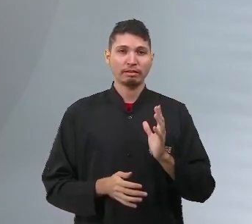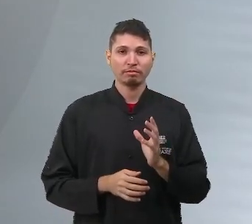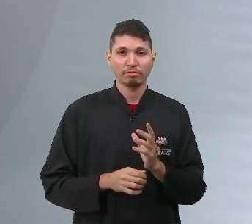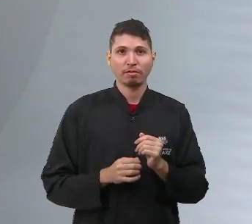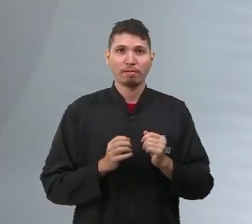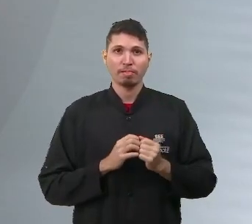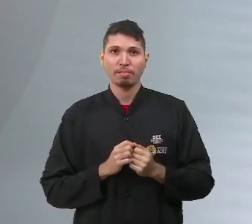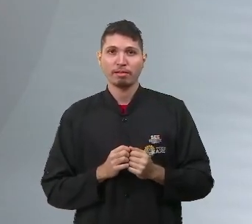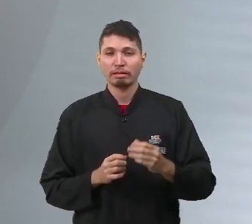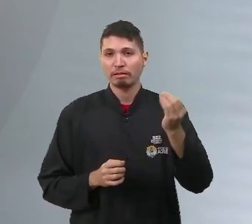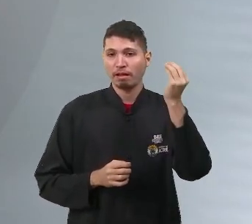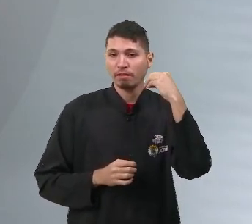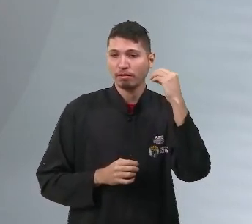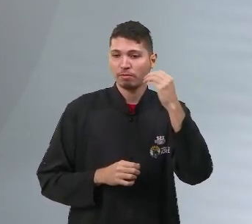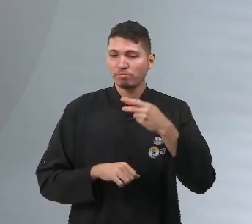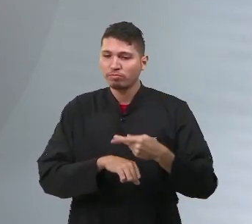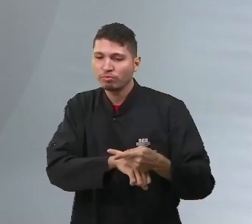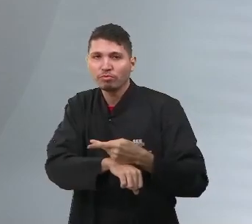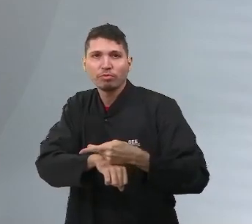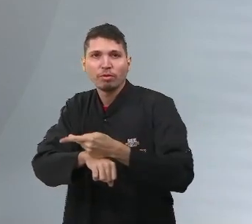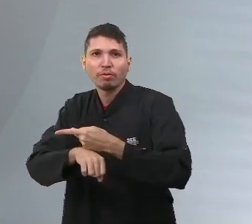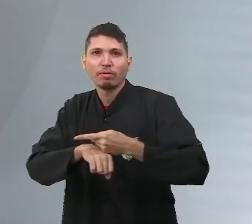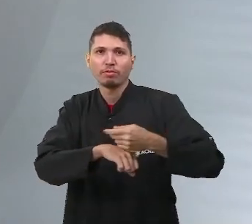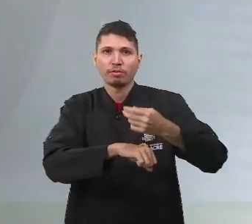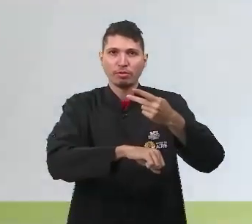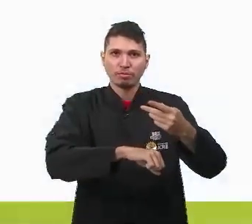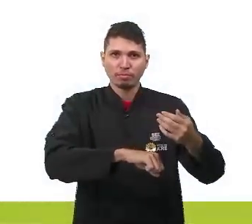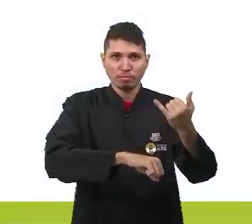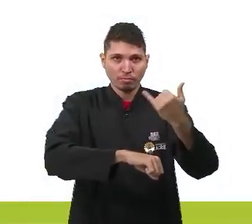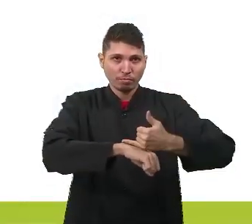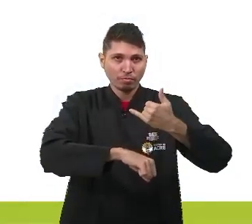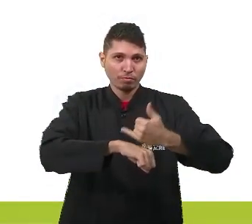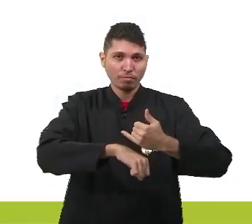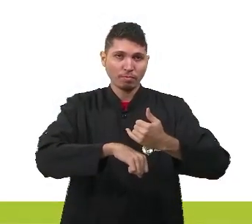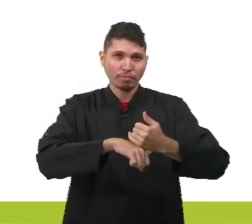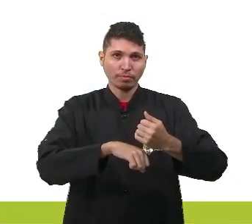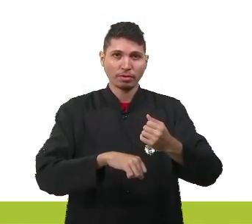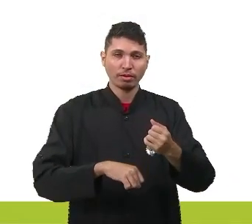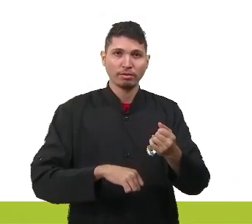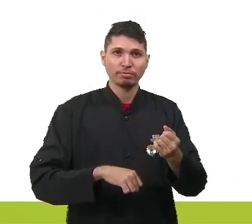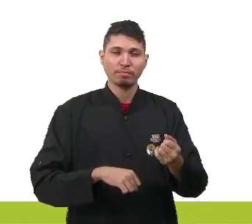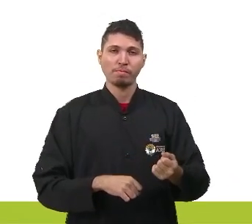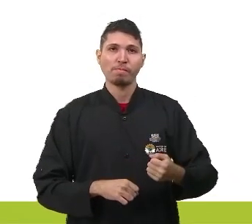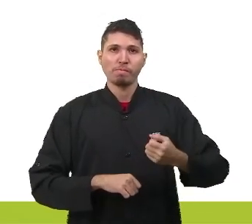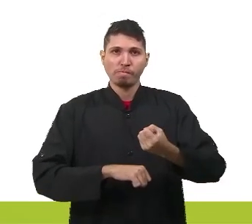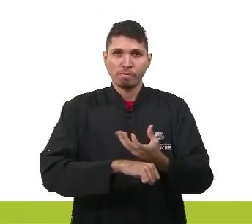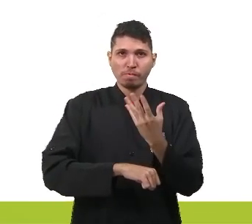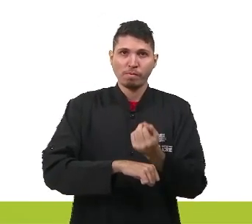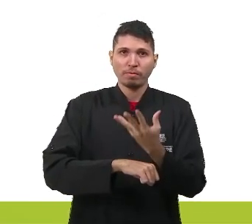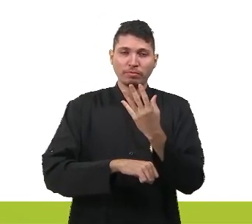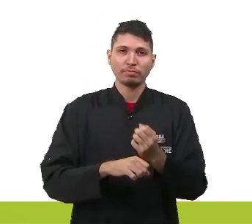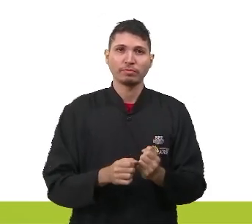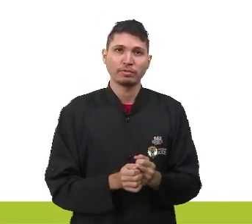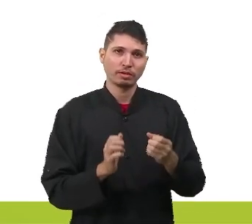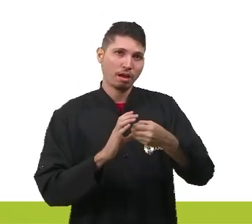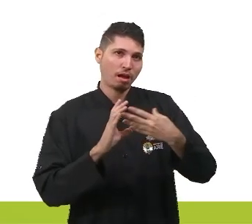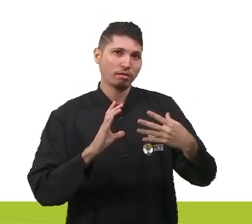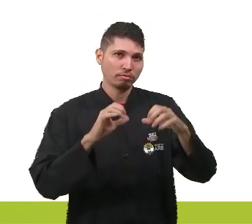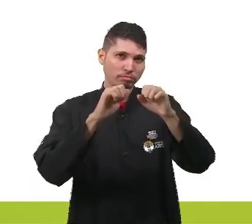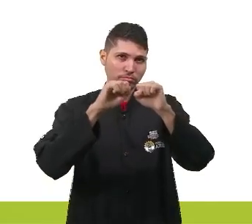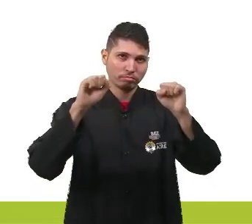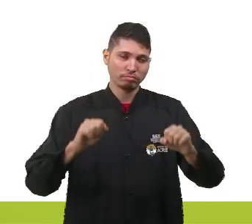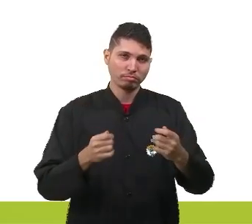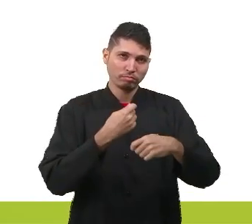era principalmente os metais preciosos, né? Como a imagem mostra aqui, todas essas características do mercantilismo, eles vão estar